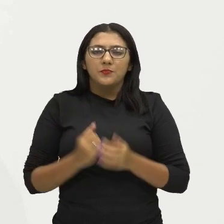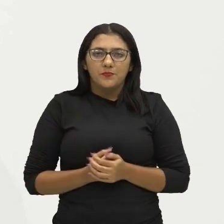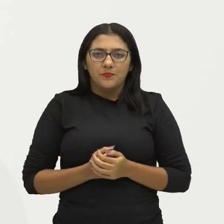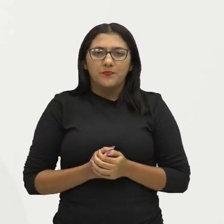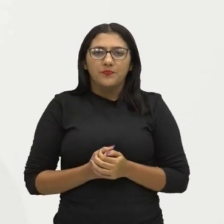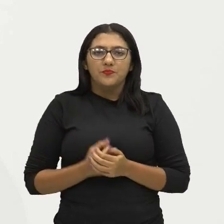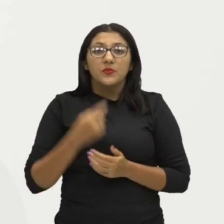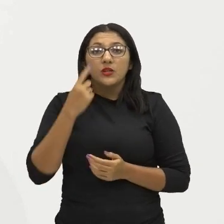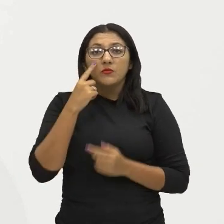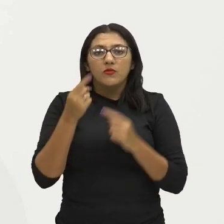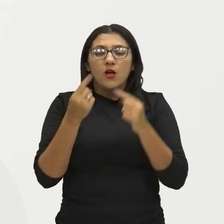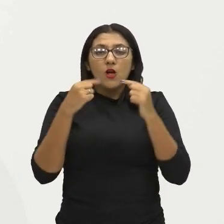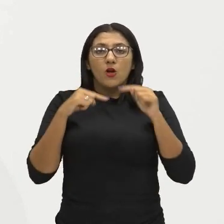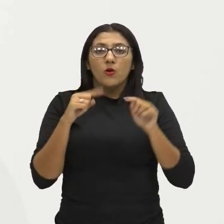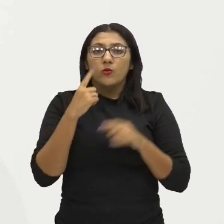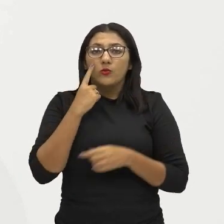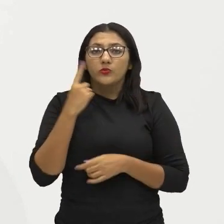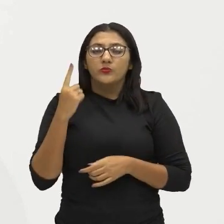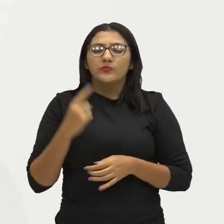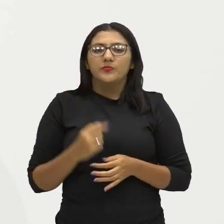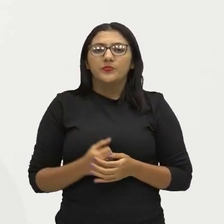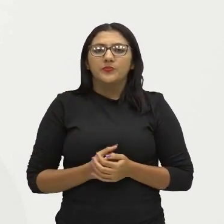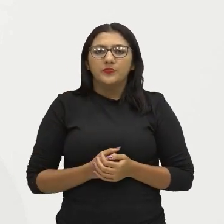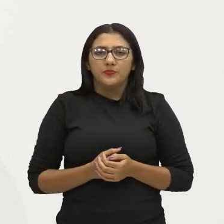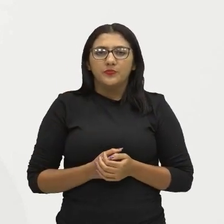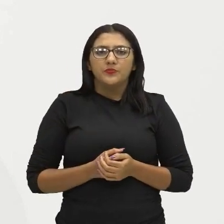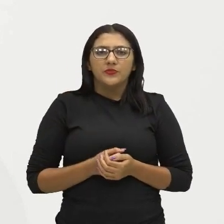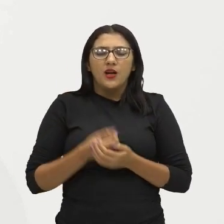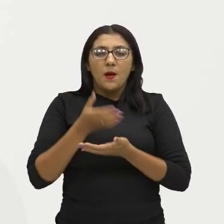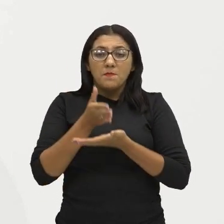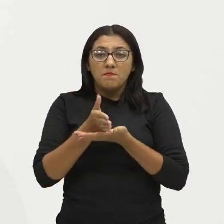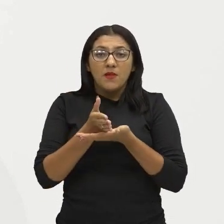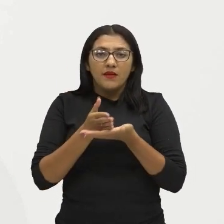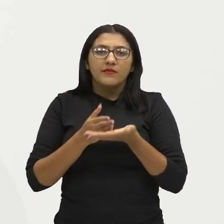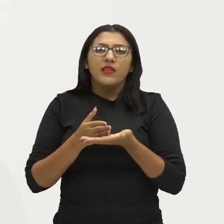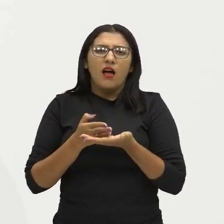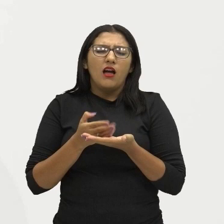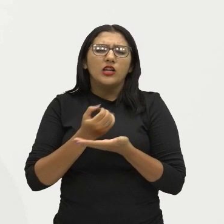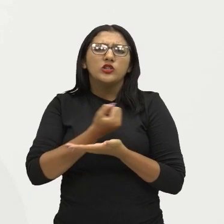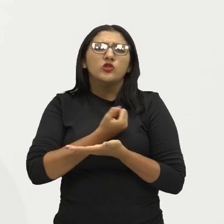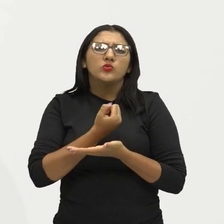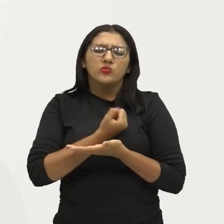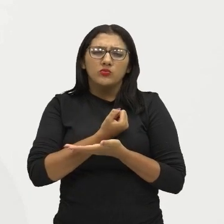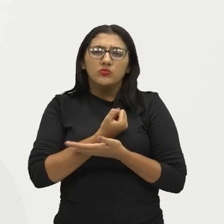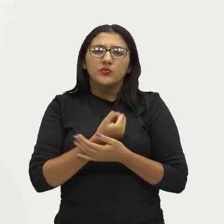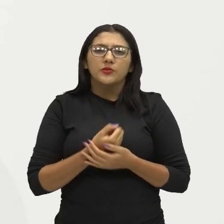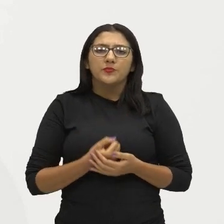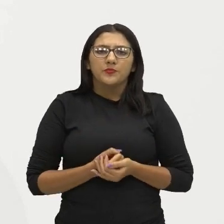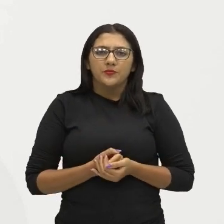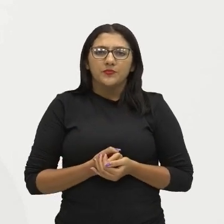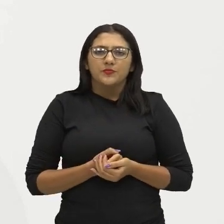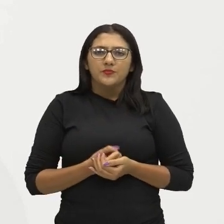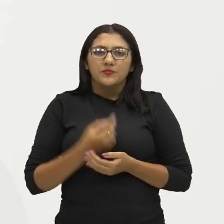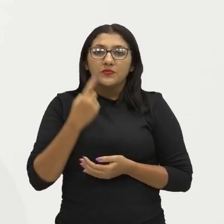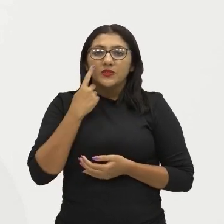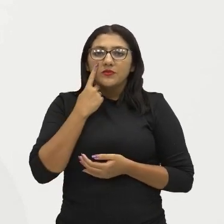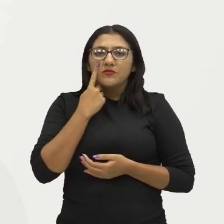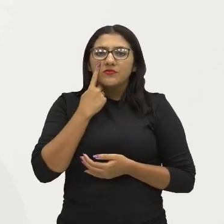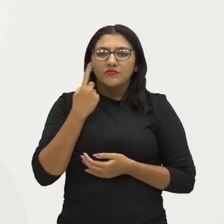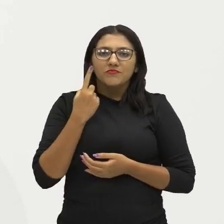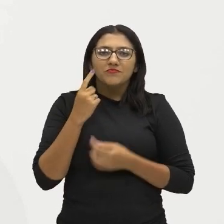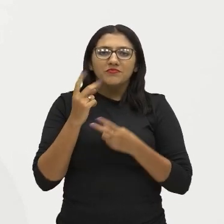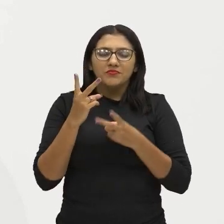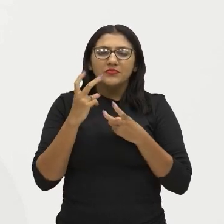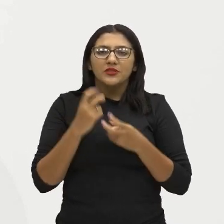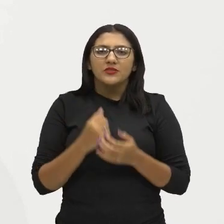nessa outra transcrição, ó. A metade de um número, tá aqui, ó, metade é